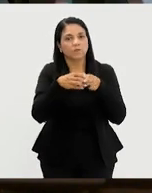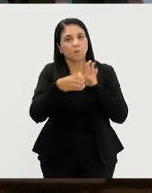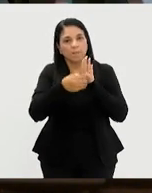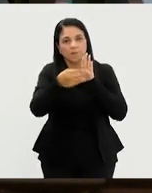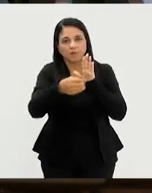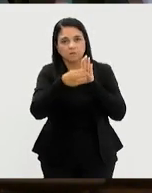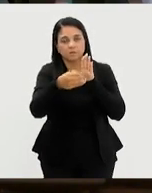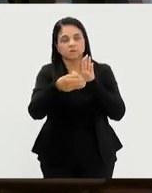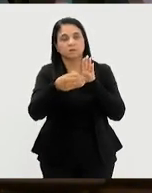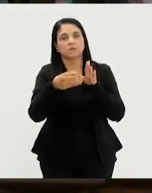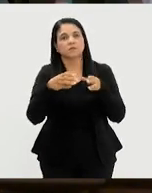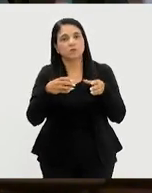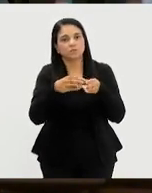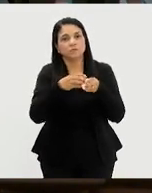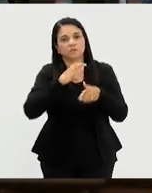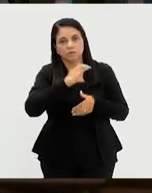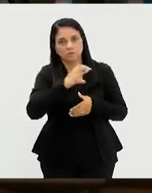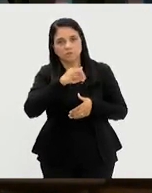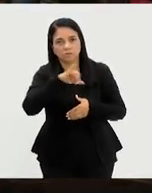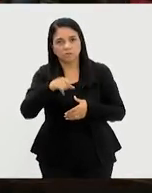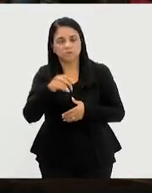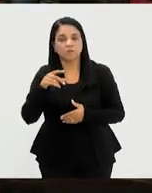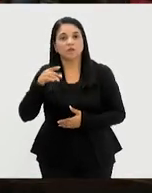constituição e justiça Deputado Felipinho